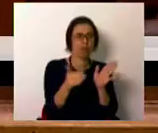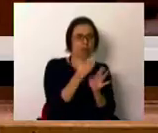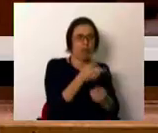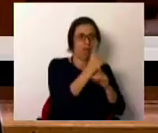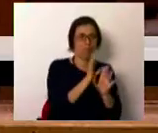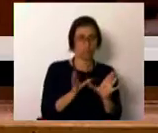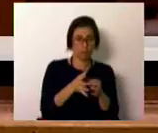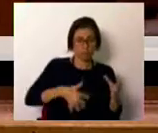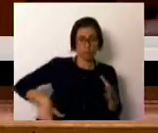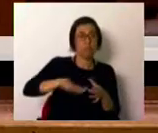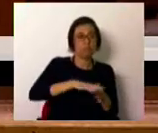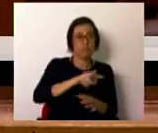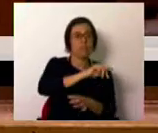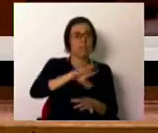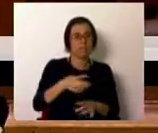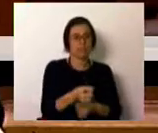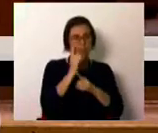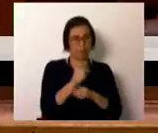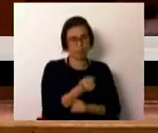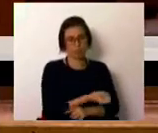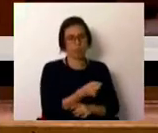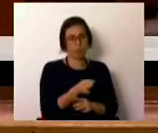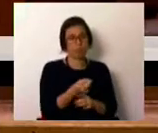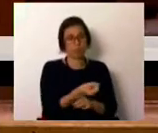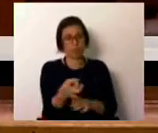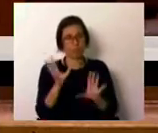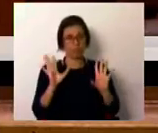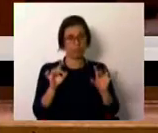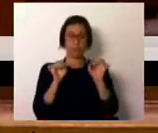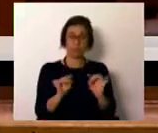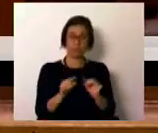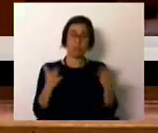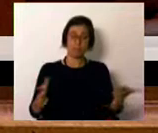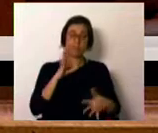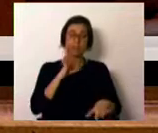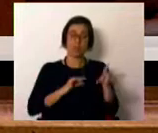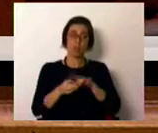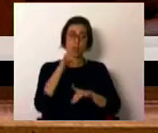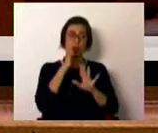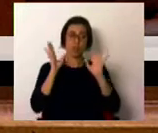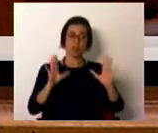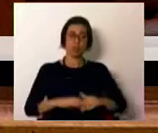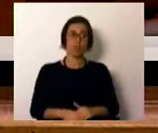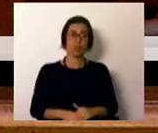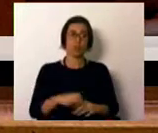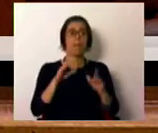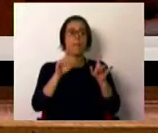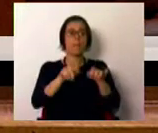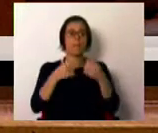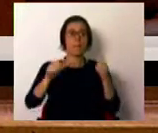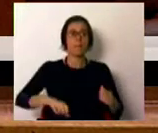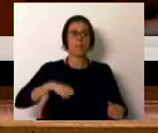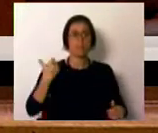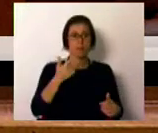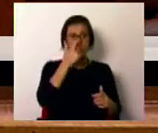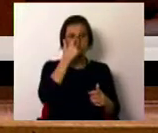numa comunidade de cerca de 300 pescadores. Nesse sentido, senhoras e senhores deputados, o Partido Ecologista